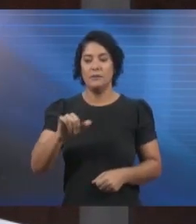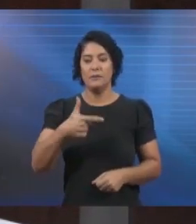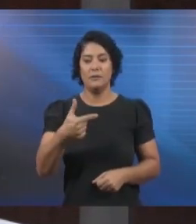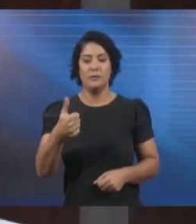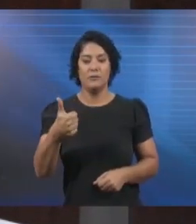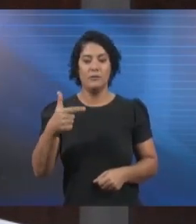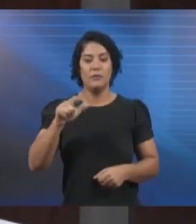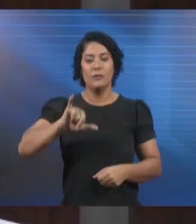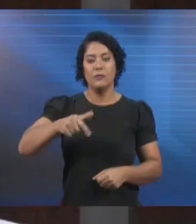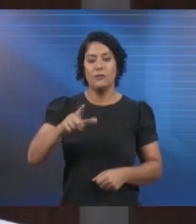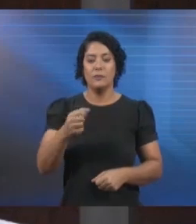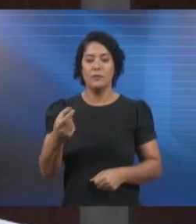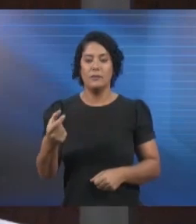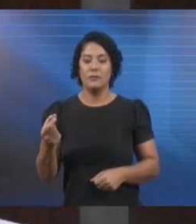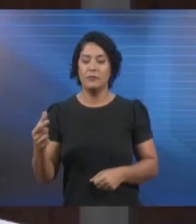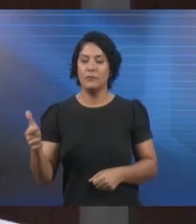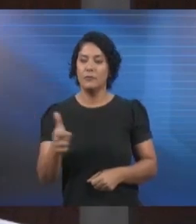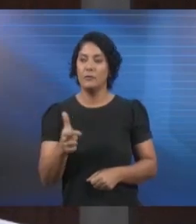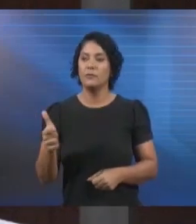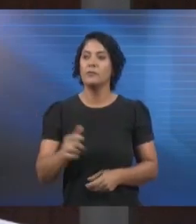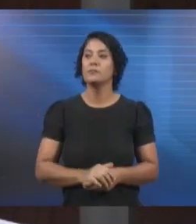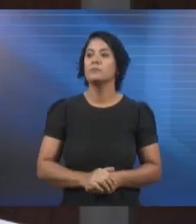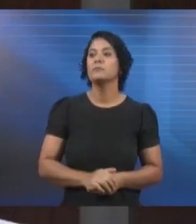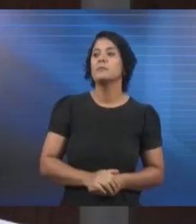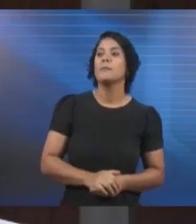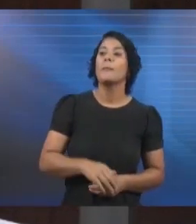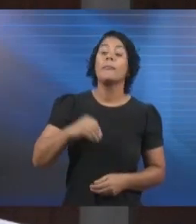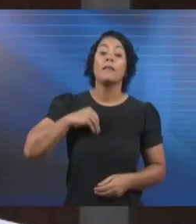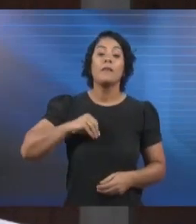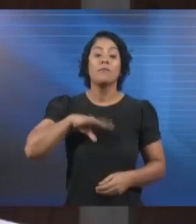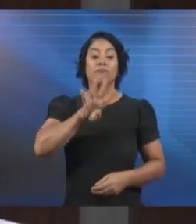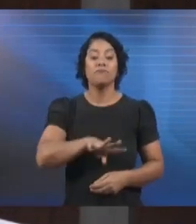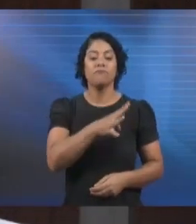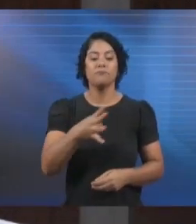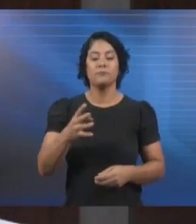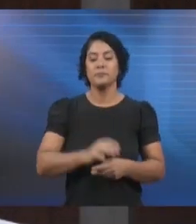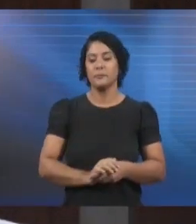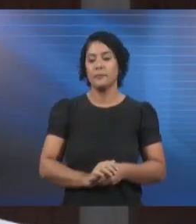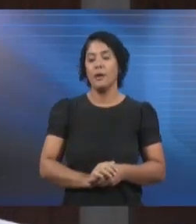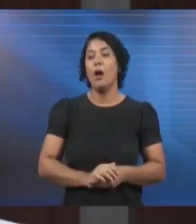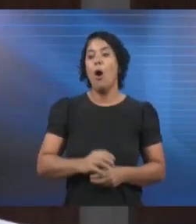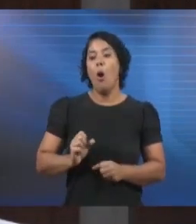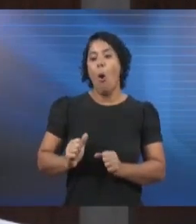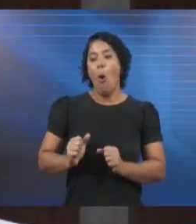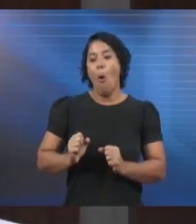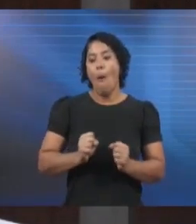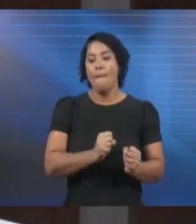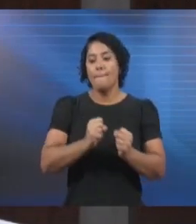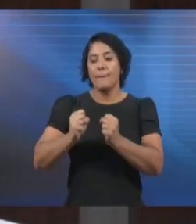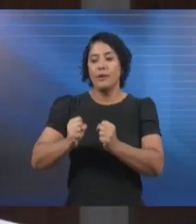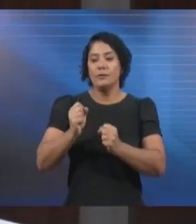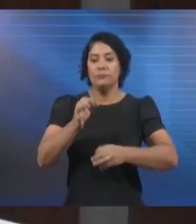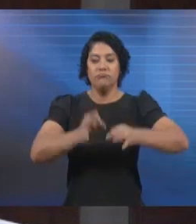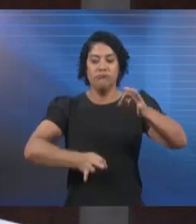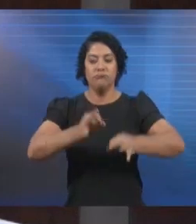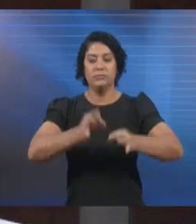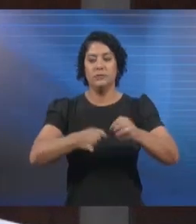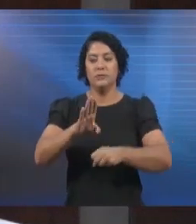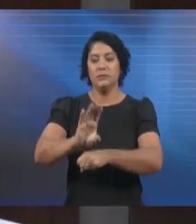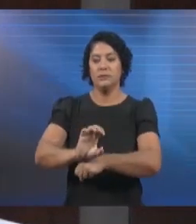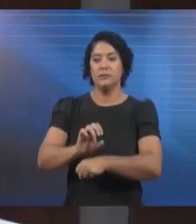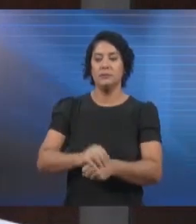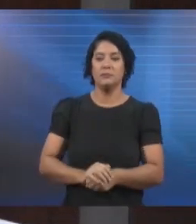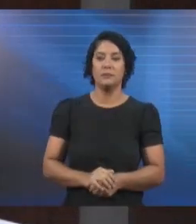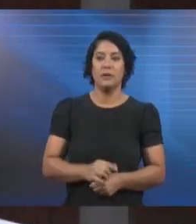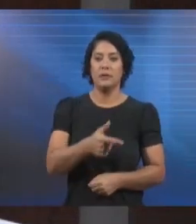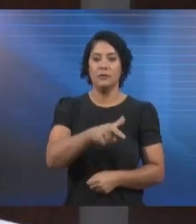de 2022 para reajustar a remuneração dos Servidores do quadro pessoal do Poder Judiciário do Estado do Rio Grande do Norte e das